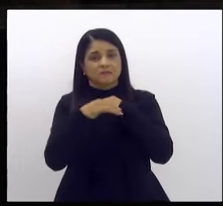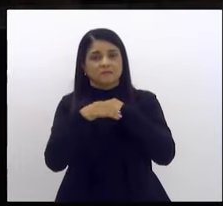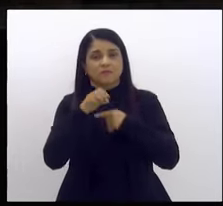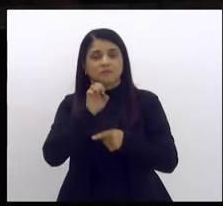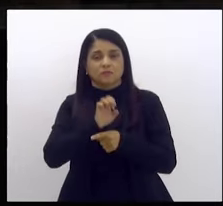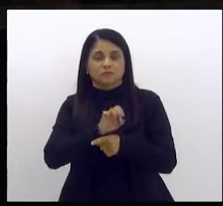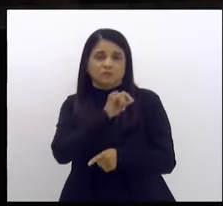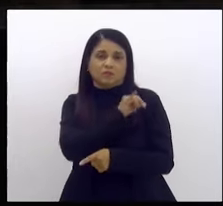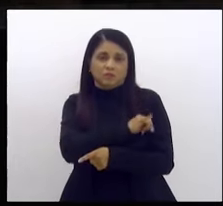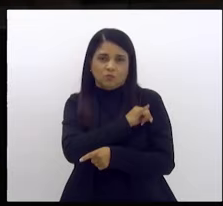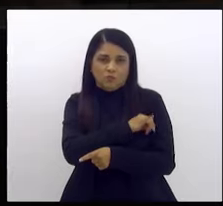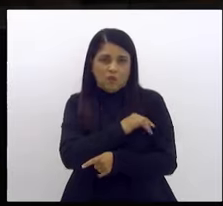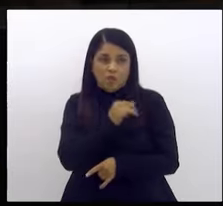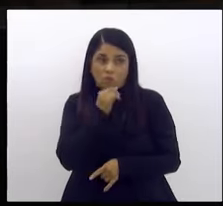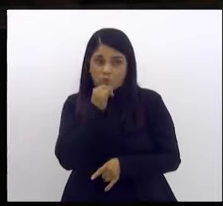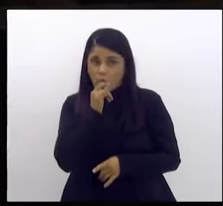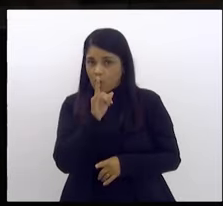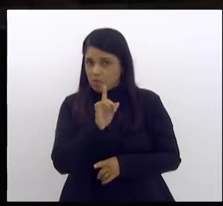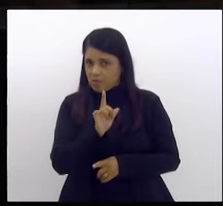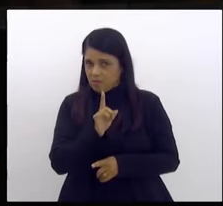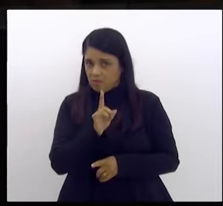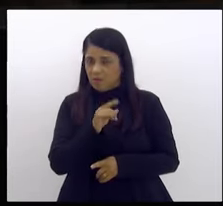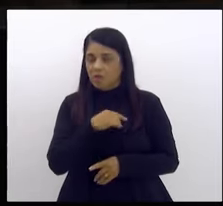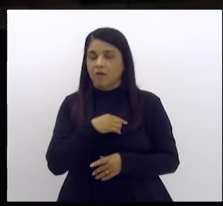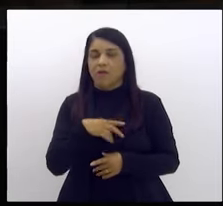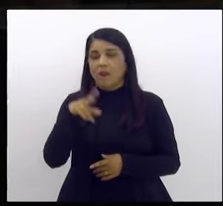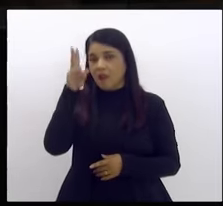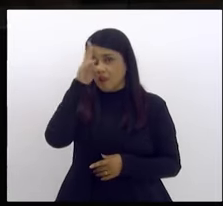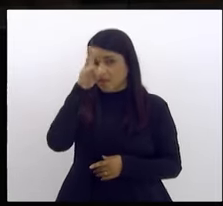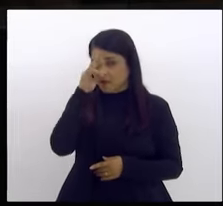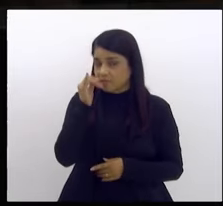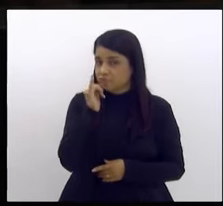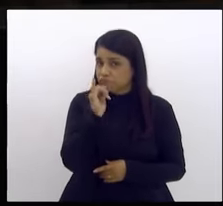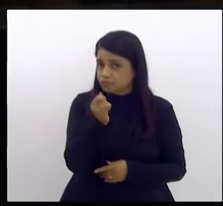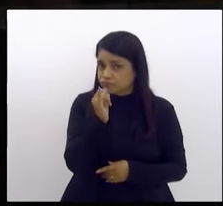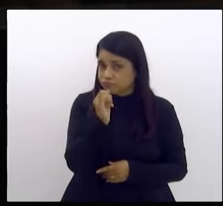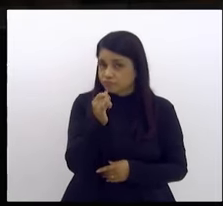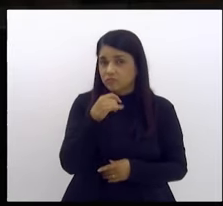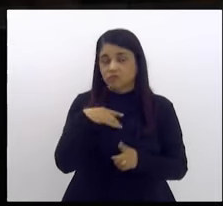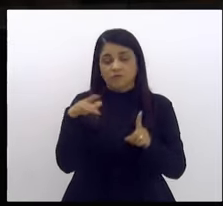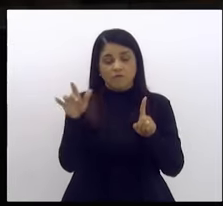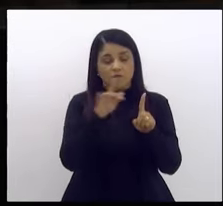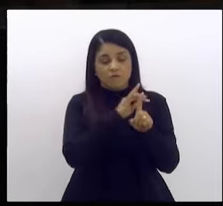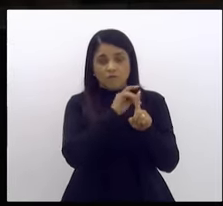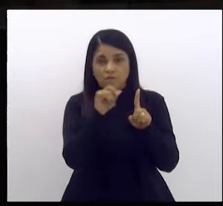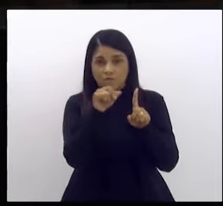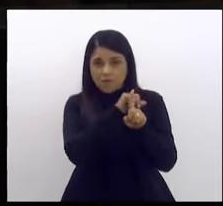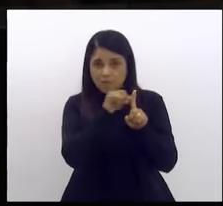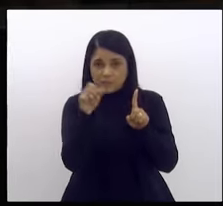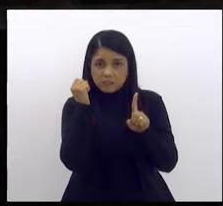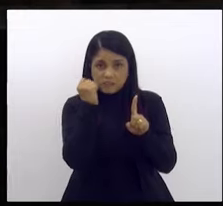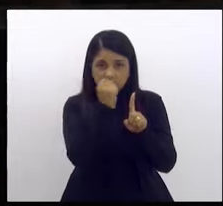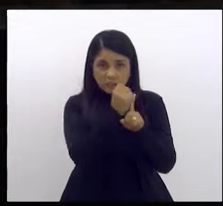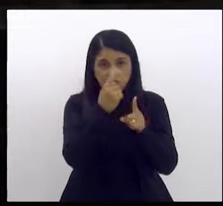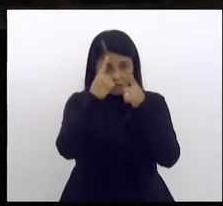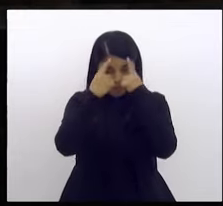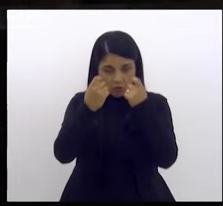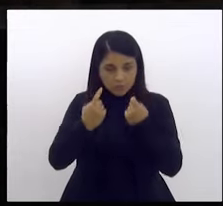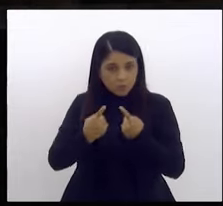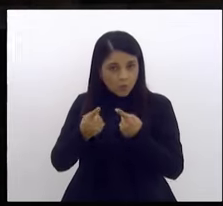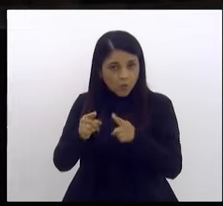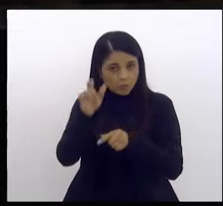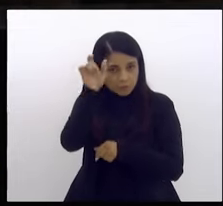não à toa, vamos lembrar que os casos relatados de feminicídio, de violência contra a mulher, o